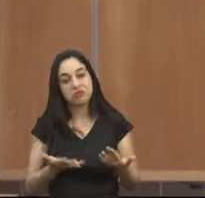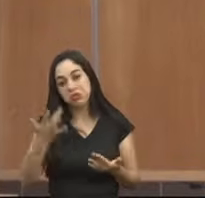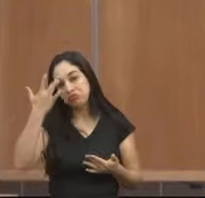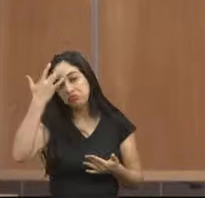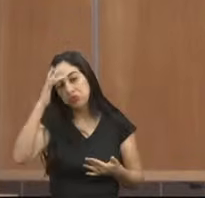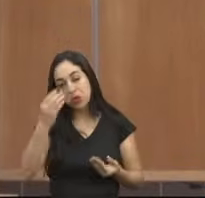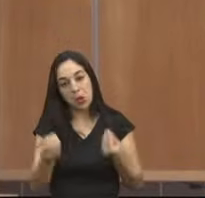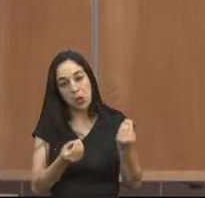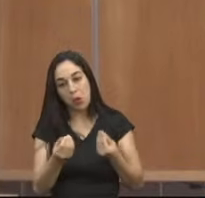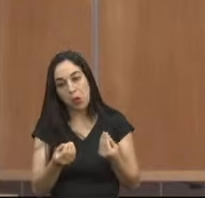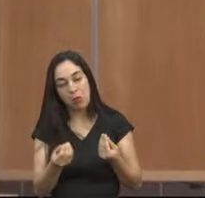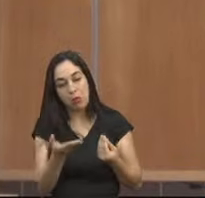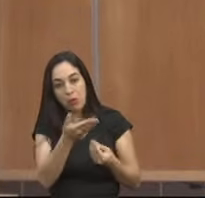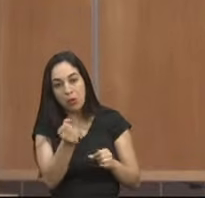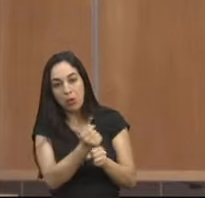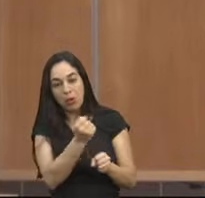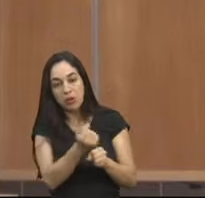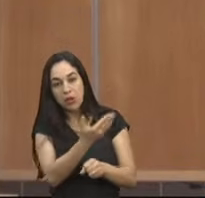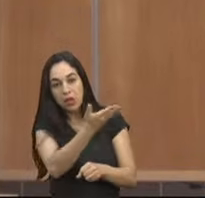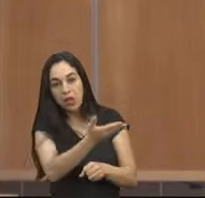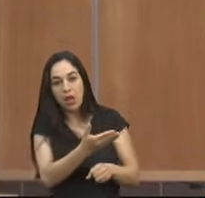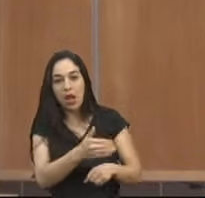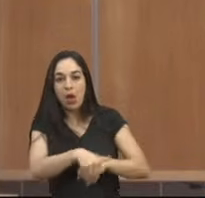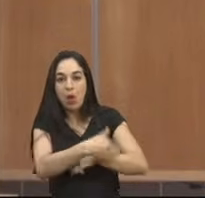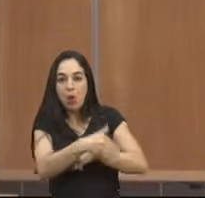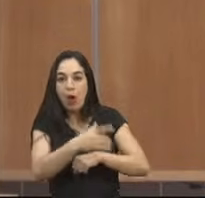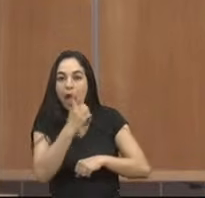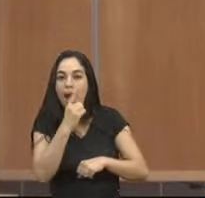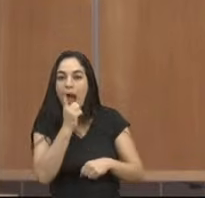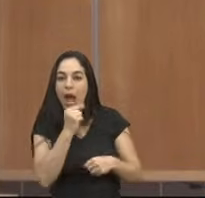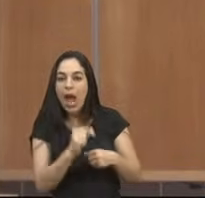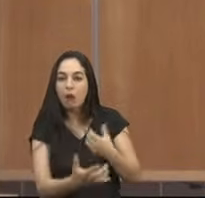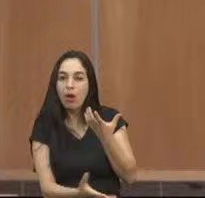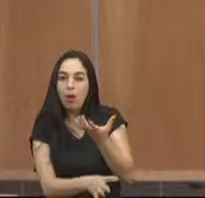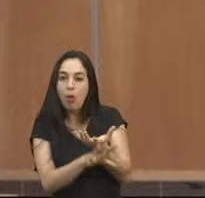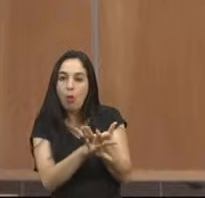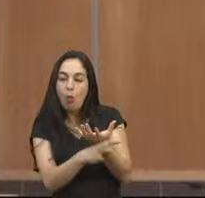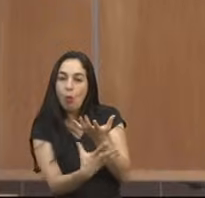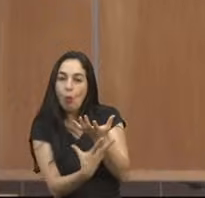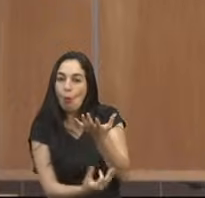fizeram aquela rua sem saída de água.